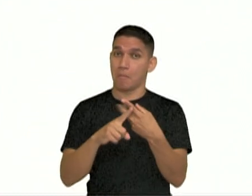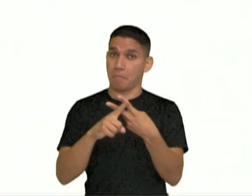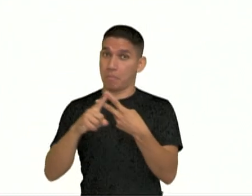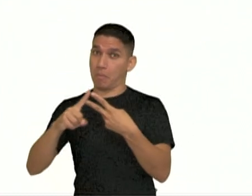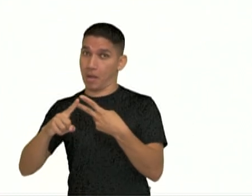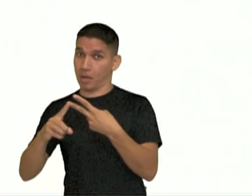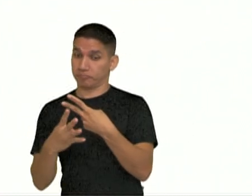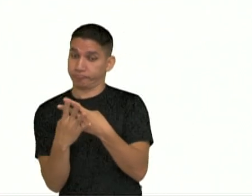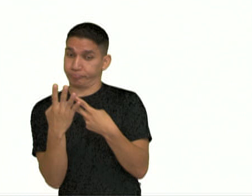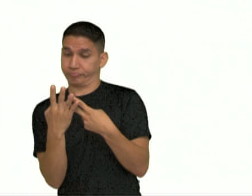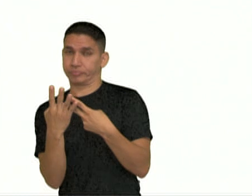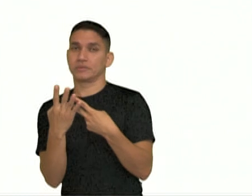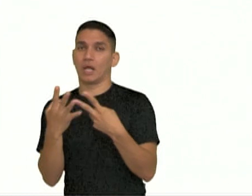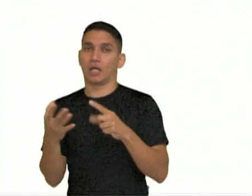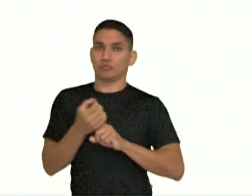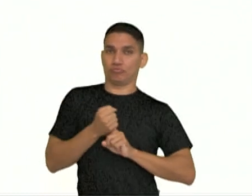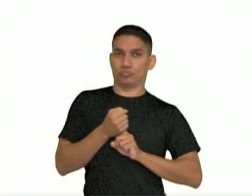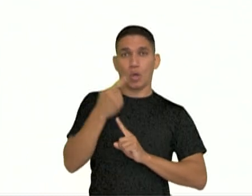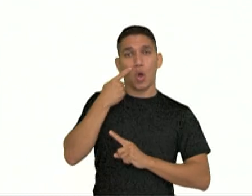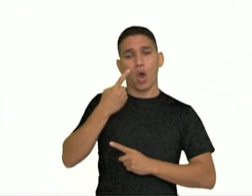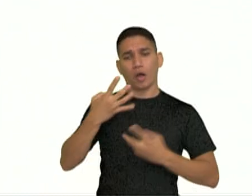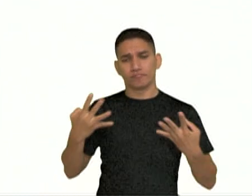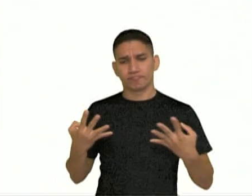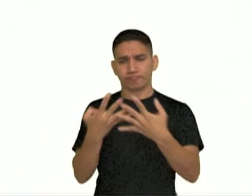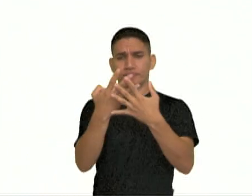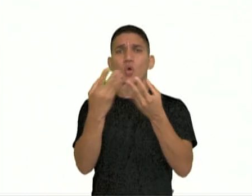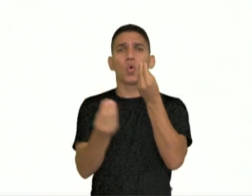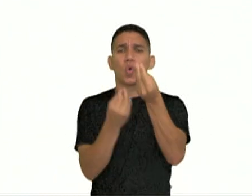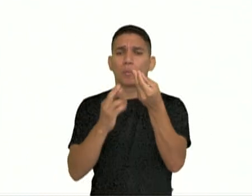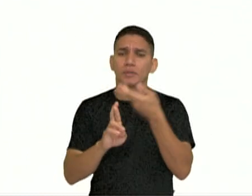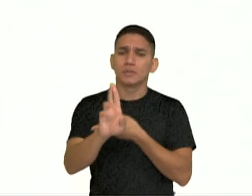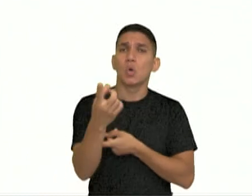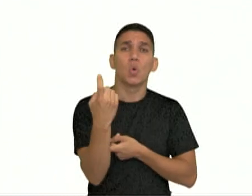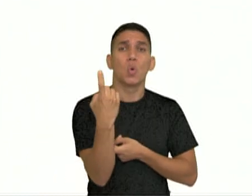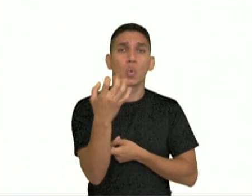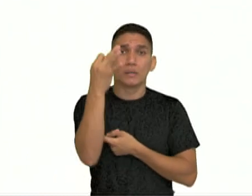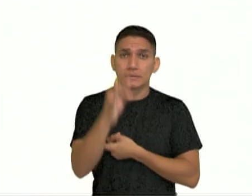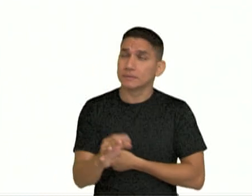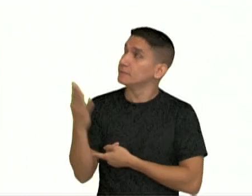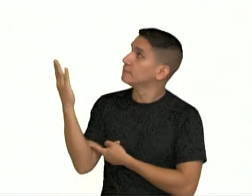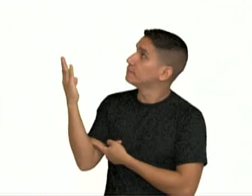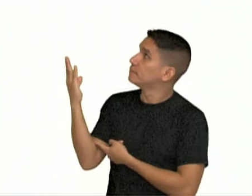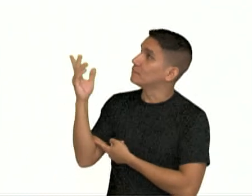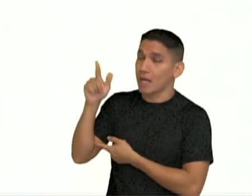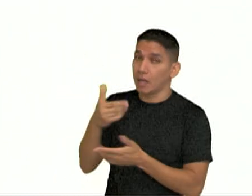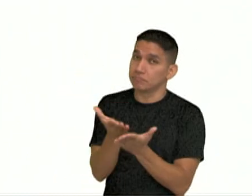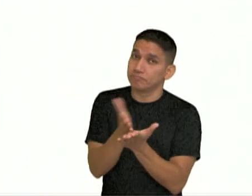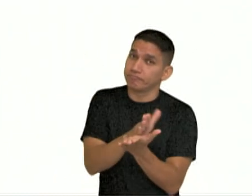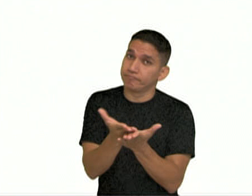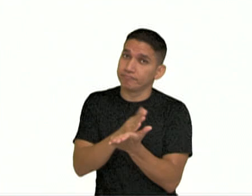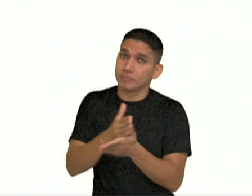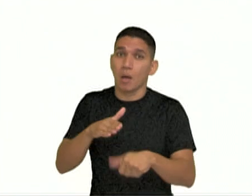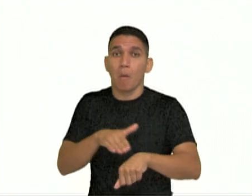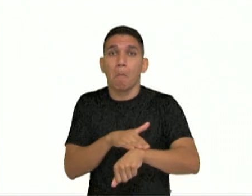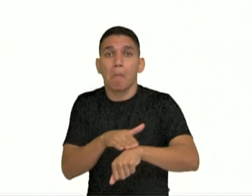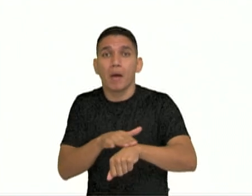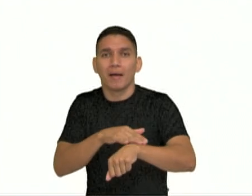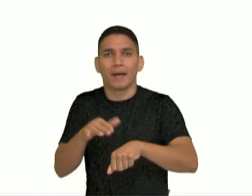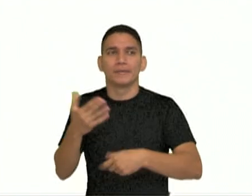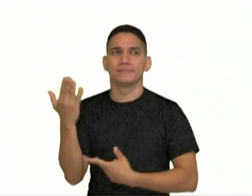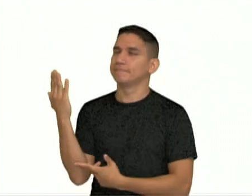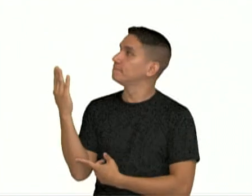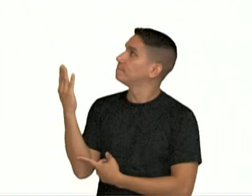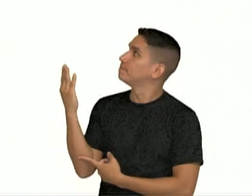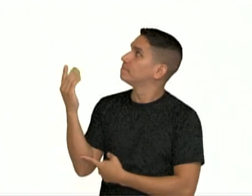alelos recessivos. Fazendo o cruzamento, a única alternativa que me sobra ali, ó, é o mulato médio, que eu vou ter o Nzão, Nzinho,